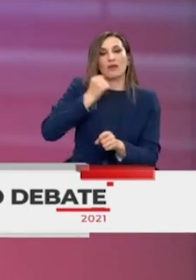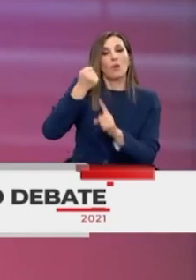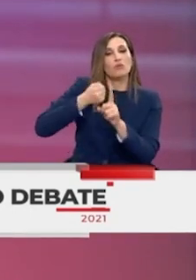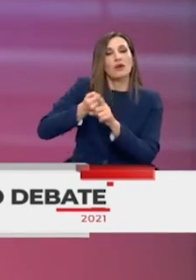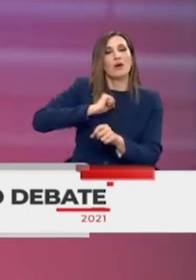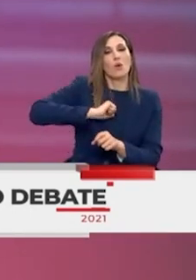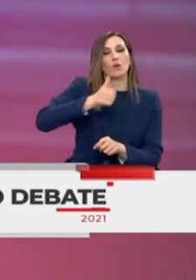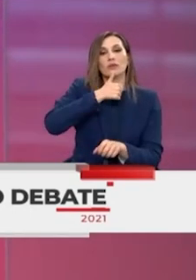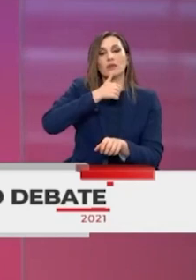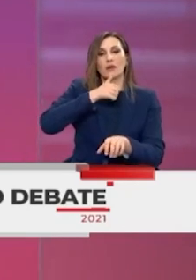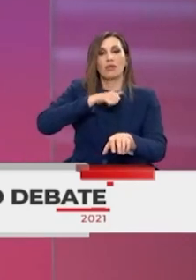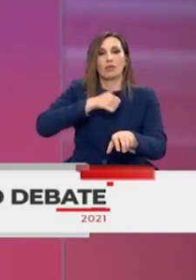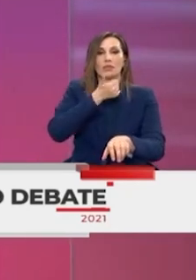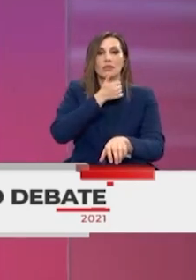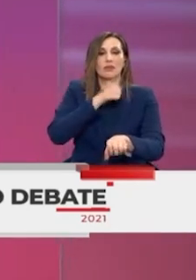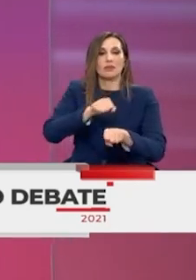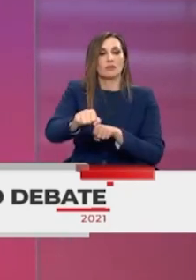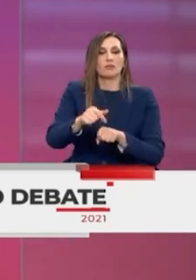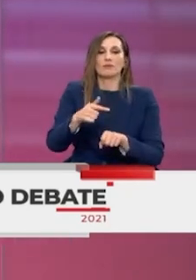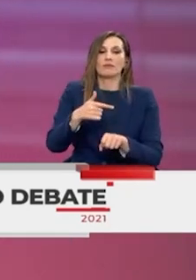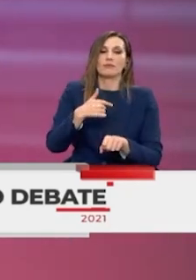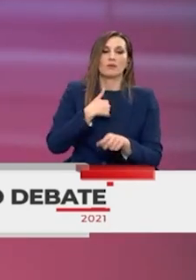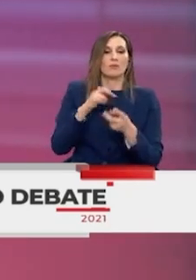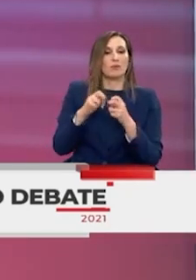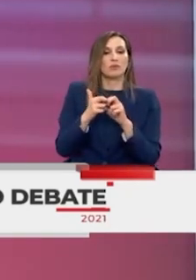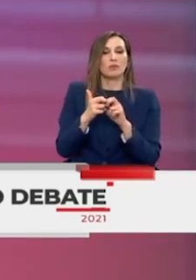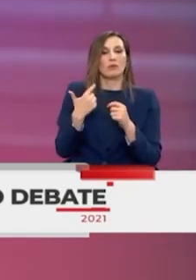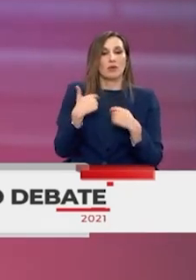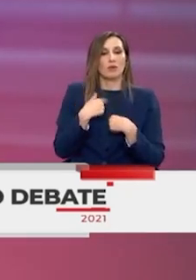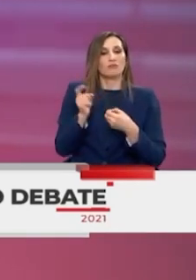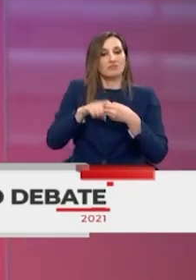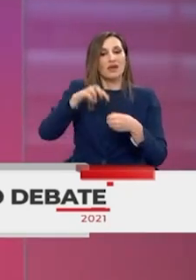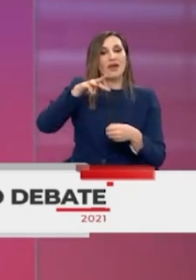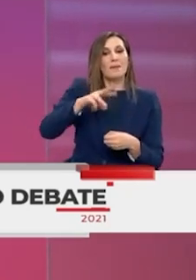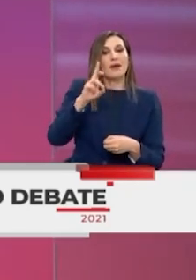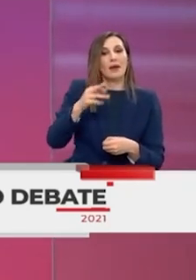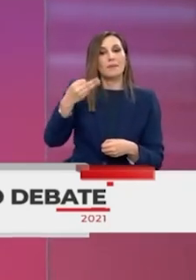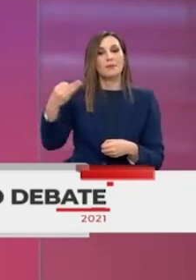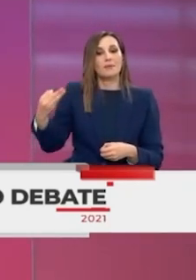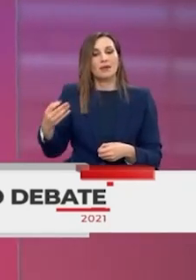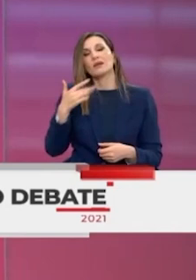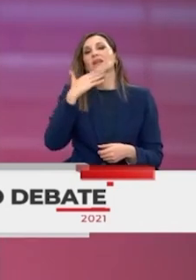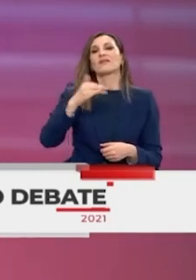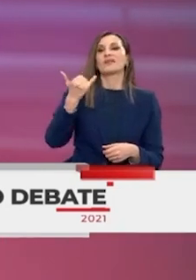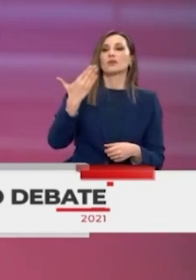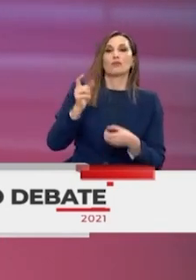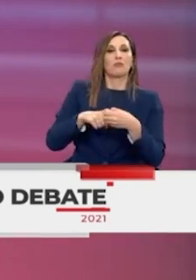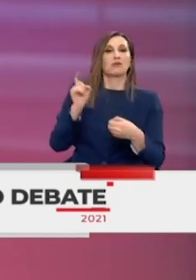a ditadura. Também há muitos que têm e é exatamente, contrário. E não tenho nenhum problema em ter sido membro do MRPP, saí de lá aos 21 anos, pelo meu pé,